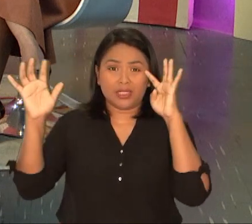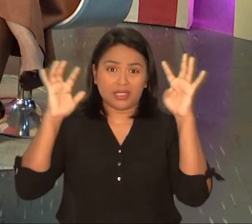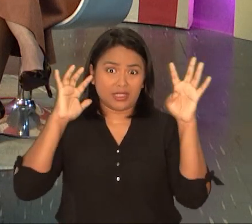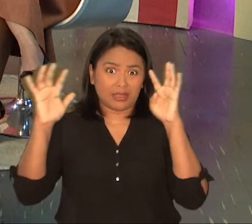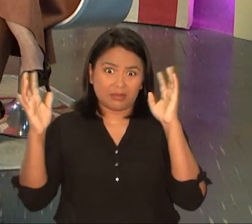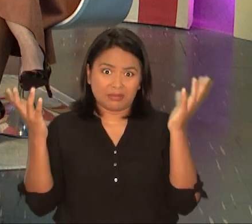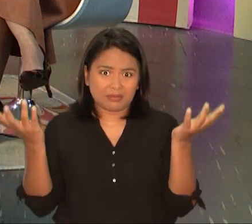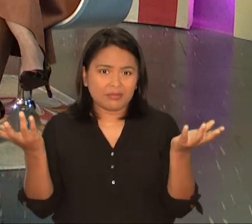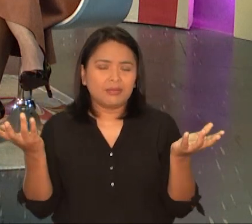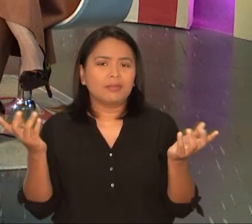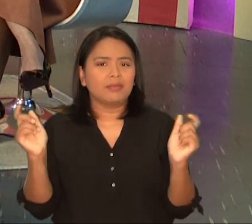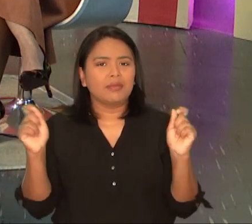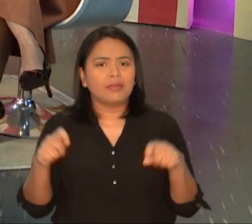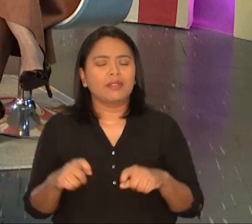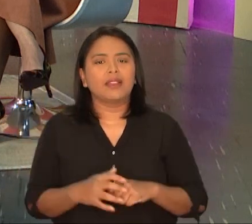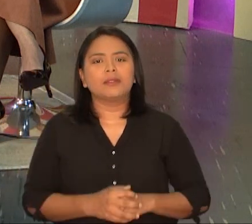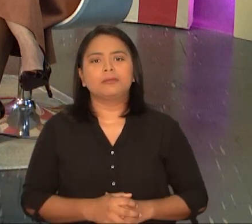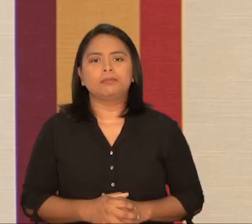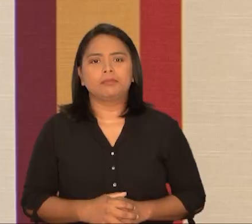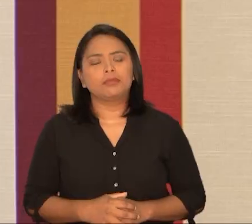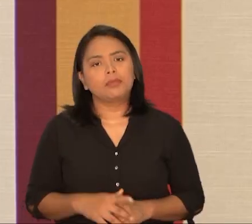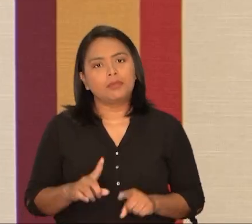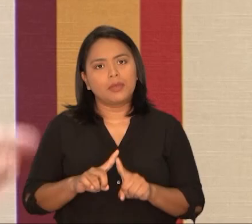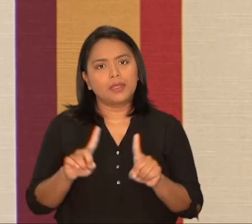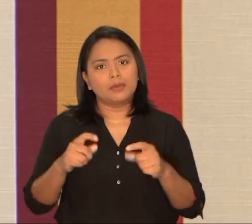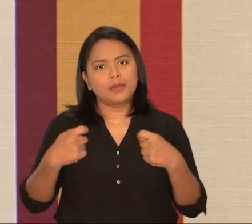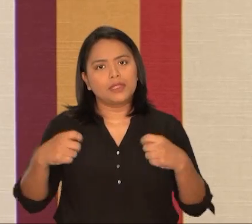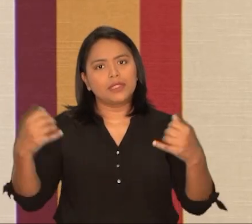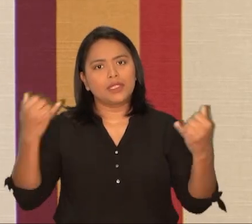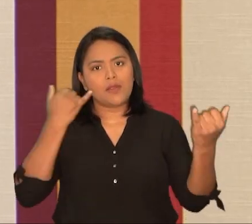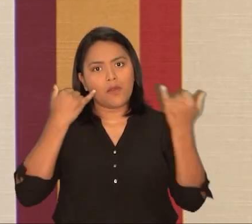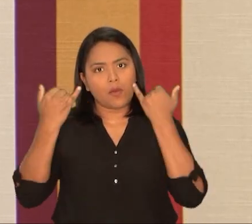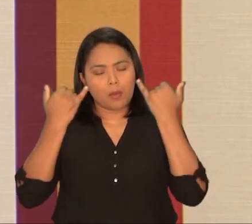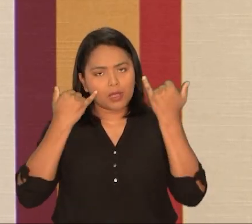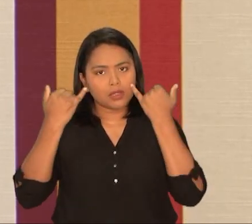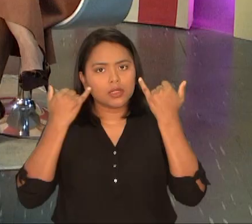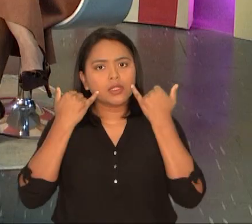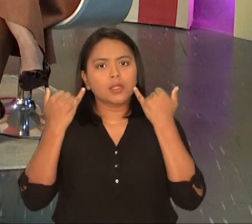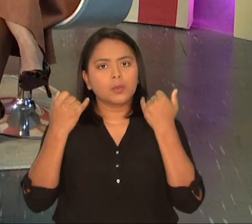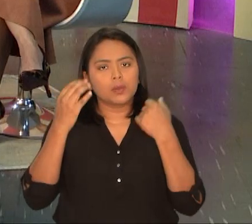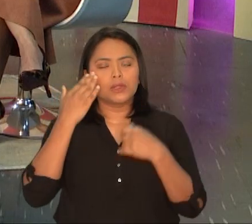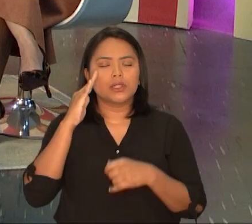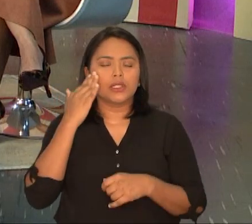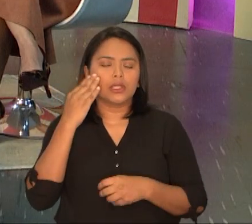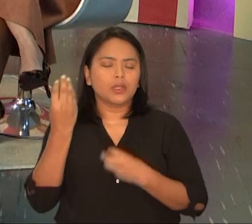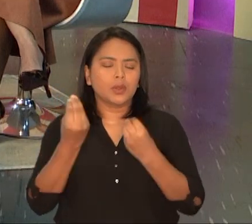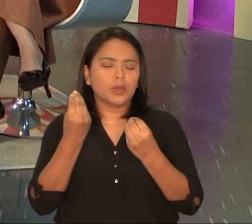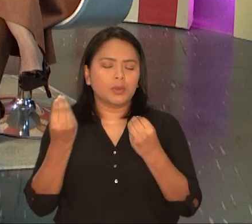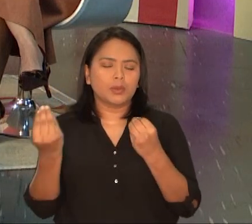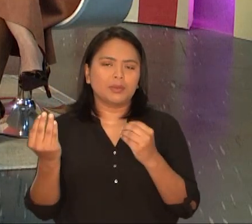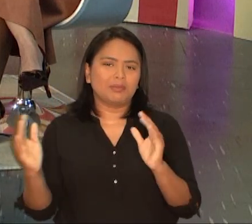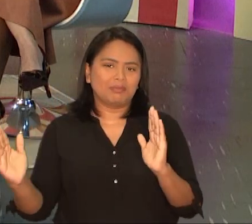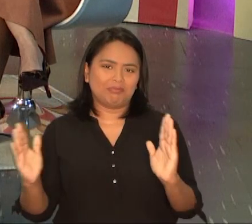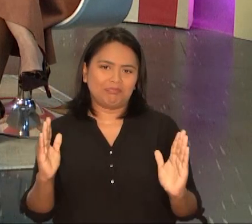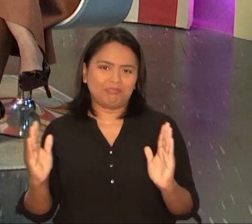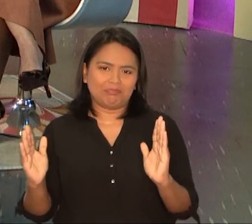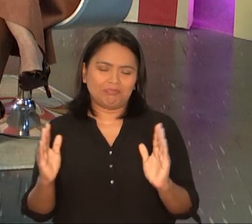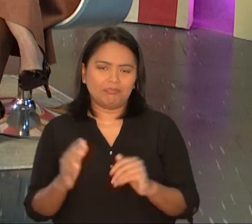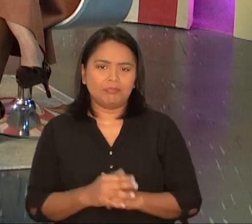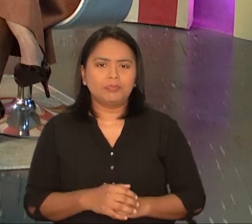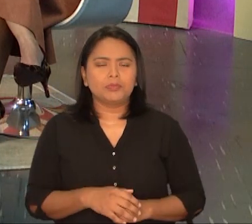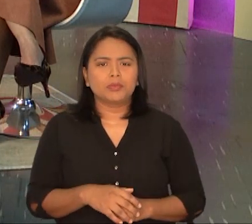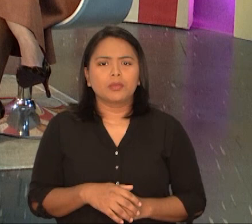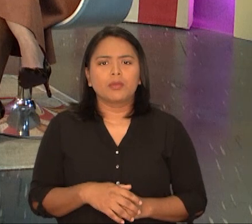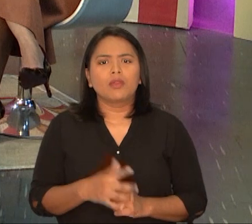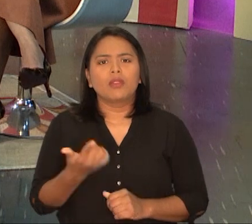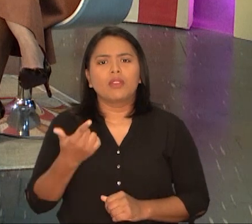vai viver. Então, é possível sim, desde que a gente se informe sobre isso e entenda melhor sobre o processo. E a Rebeca também